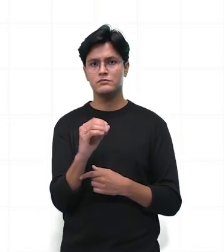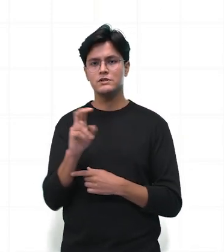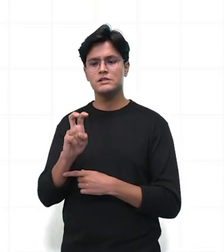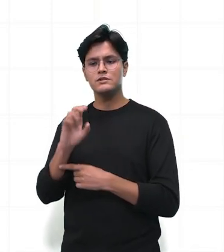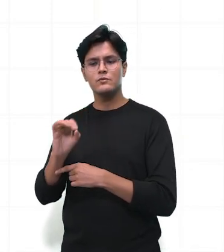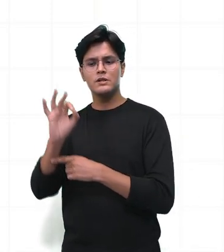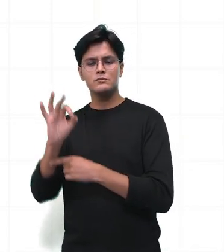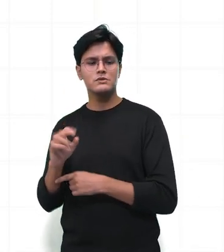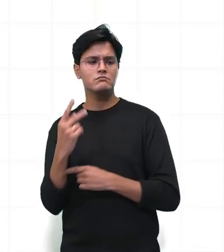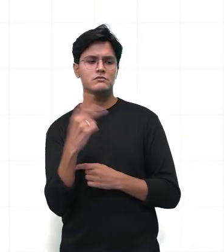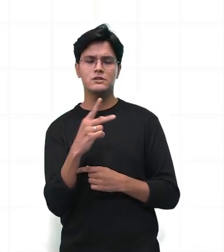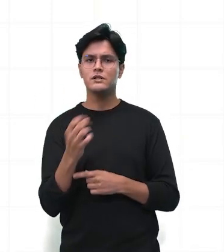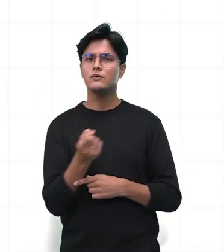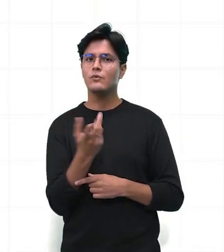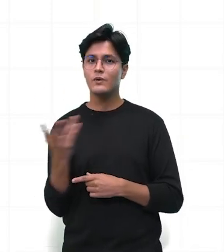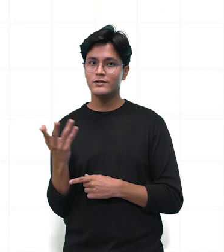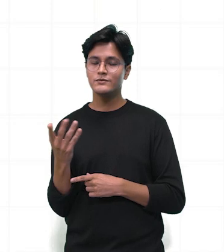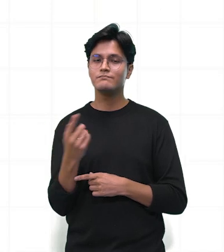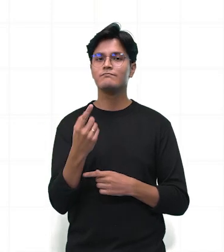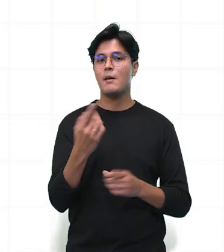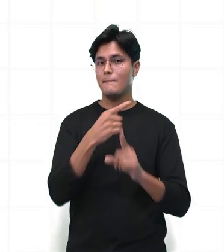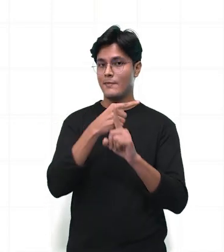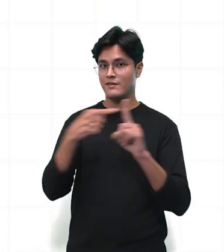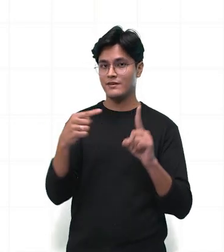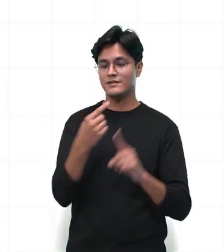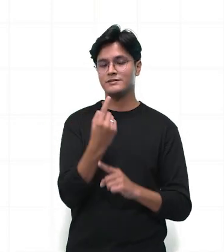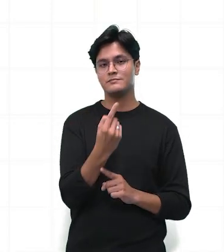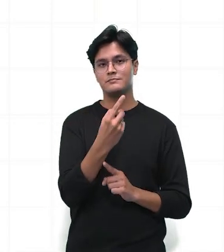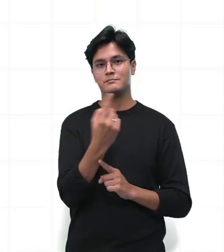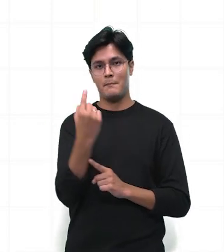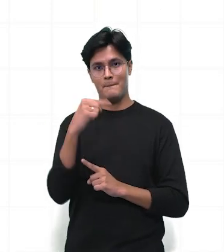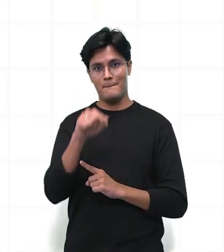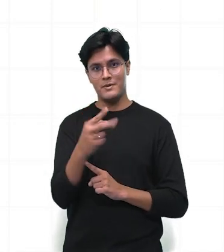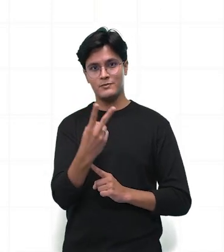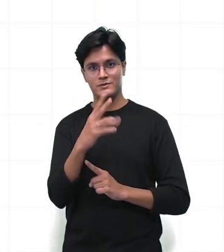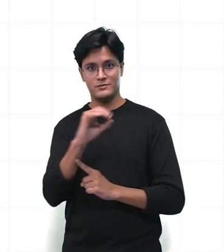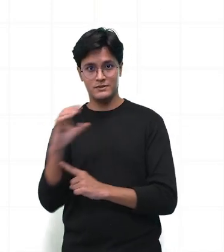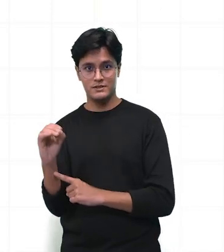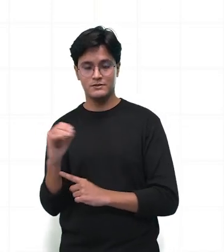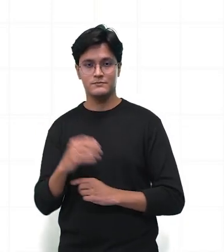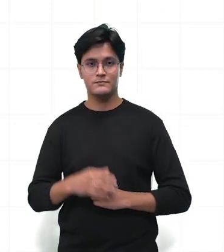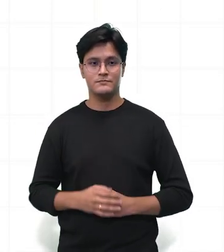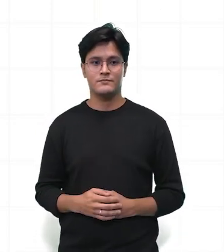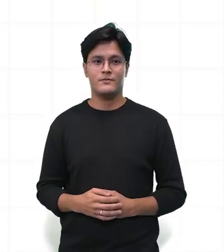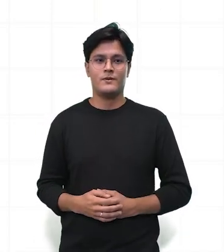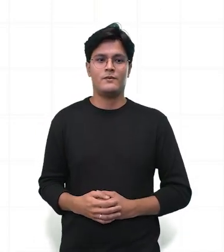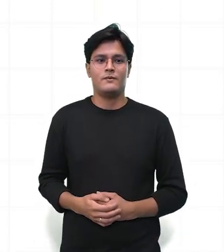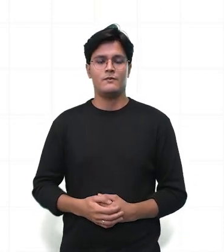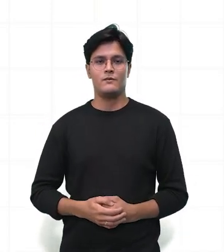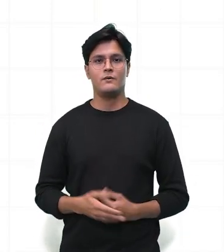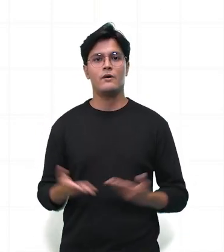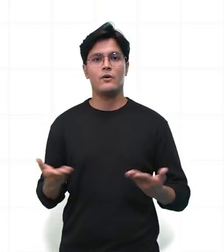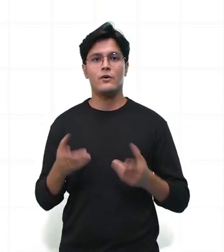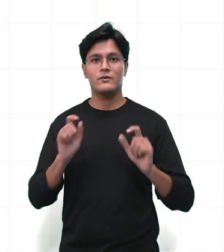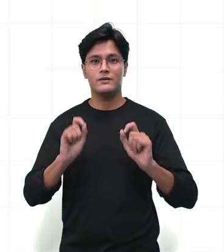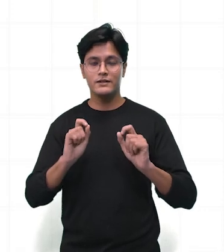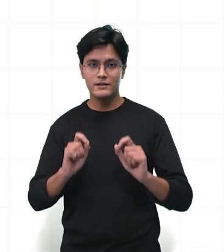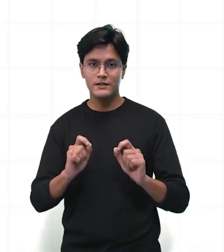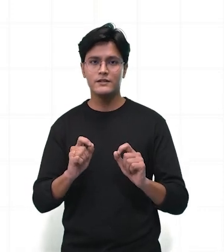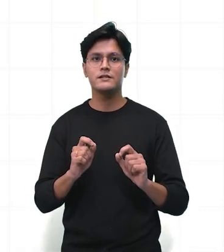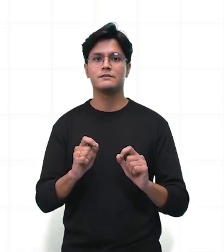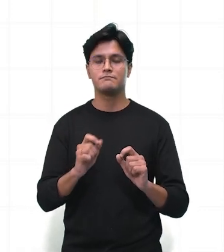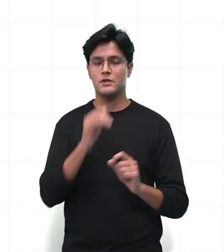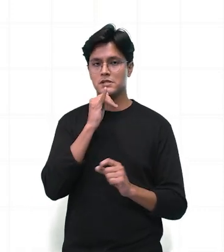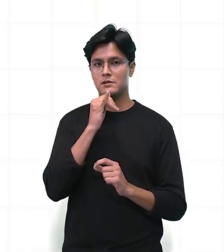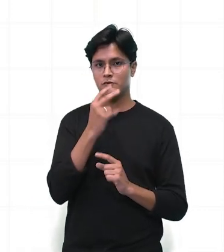dá 1.200 e assim por diante. Olha o caso dos 25% que eu estava falando para